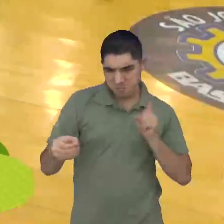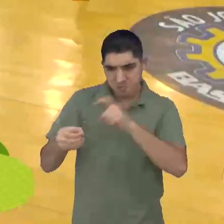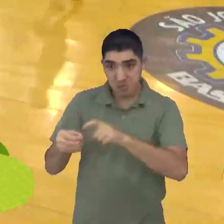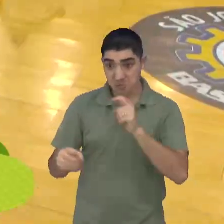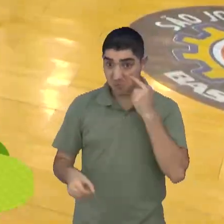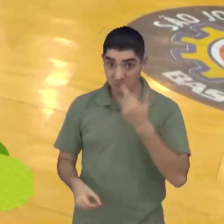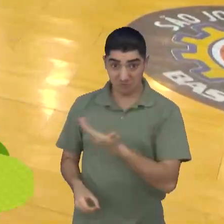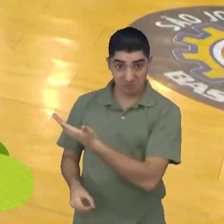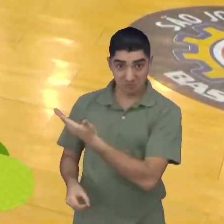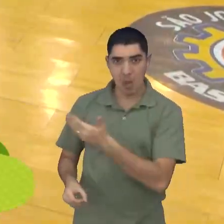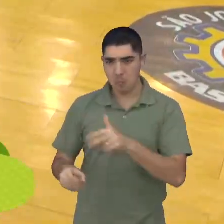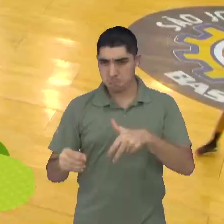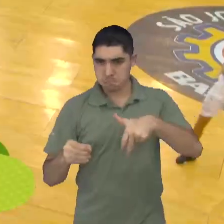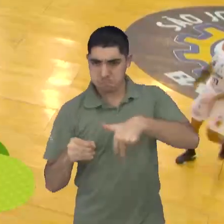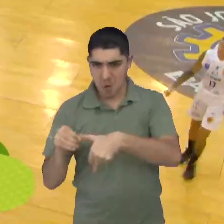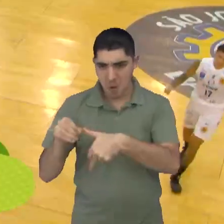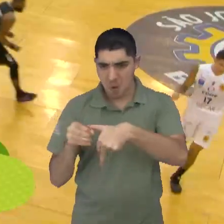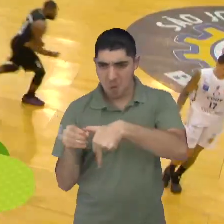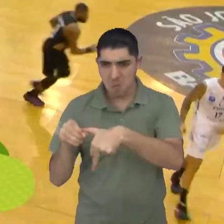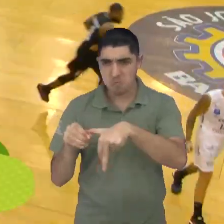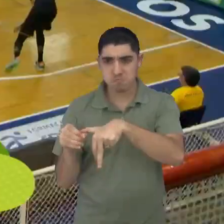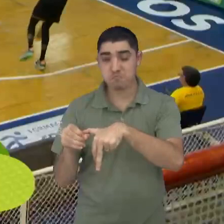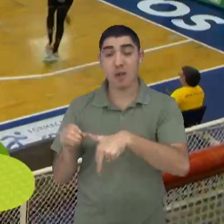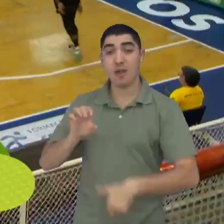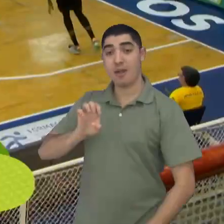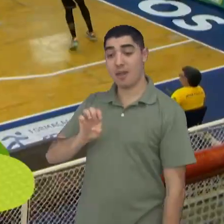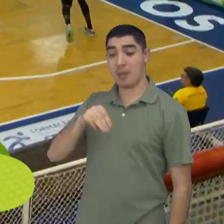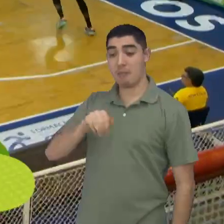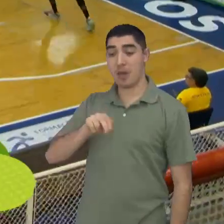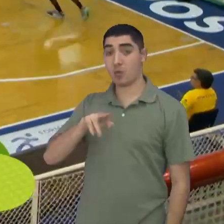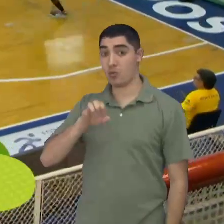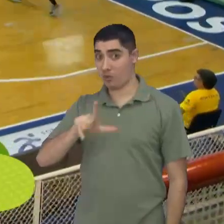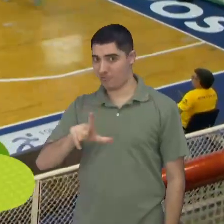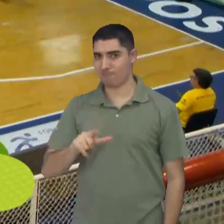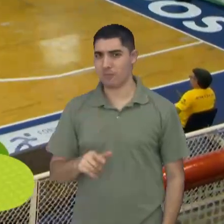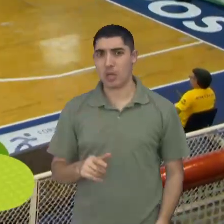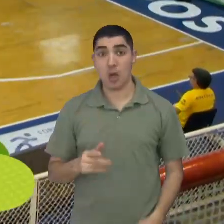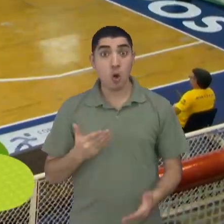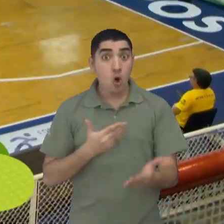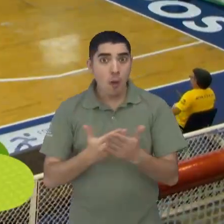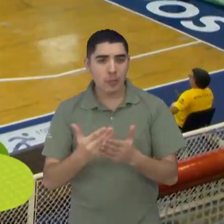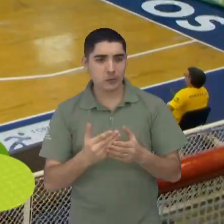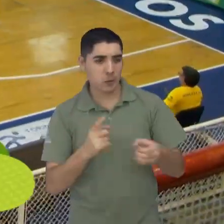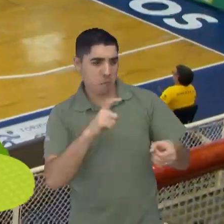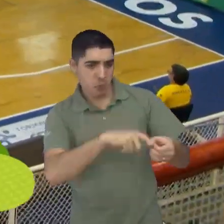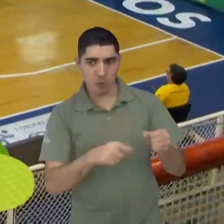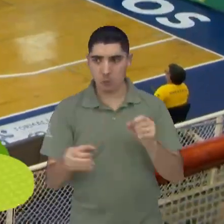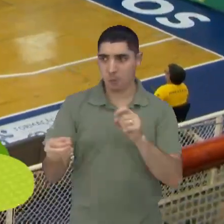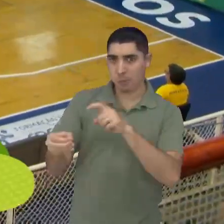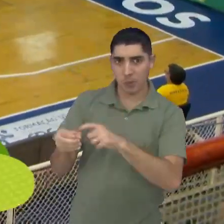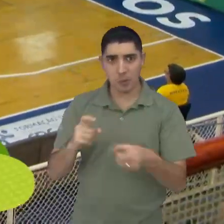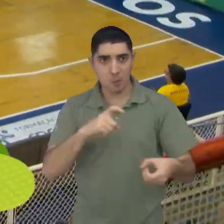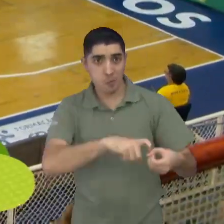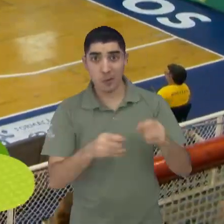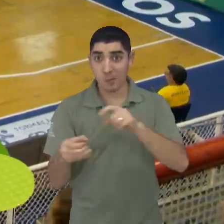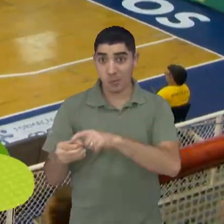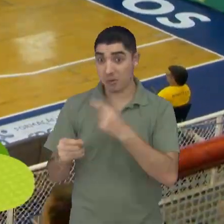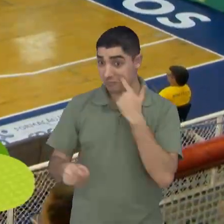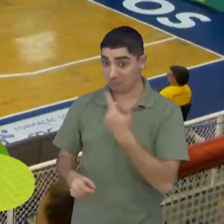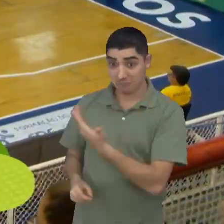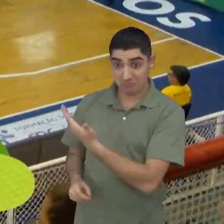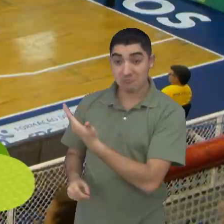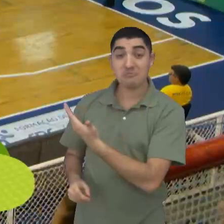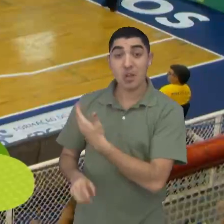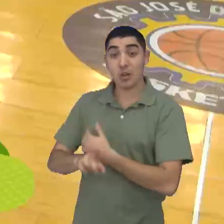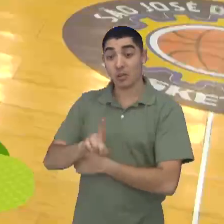nessa bela jogada de ponte aérea do Emanuel. O jogo ficou trocação, lá e cá. Era a bola de Chua do